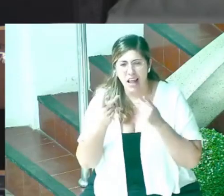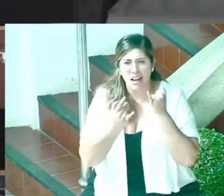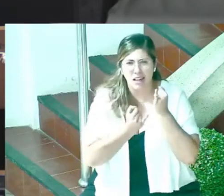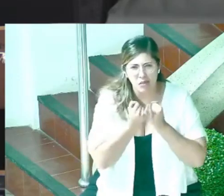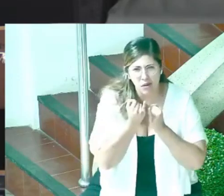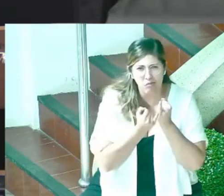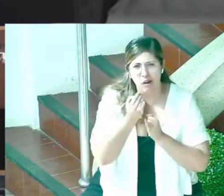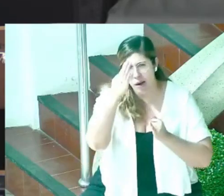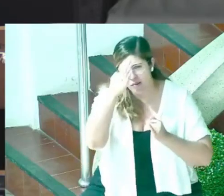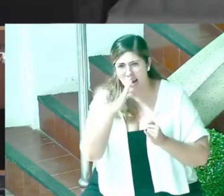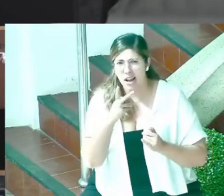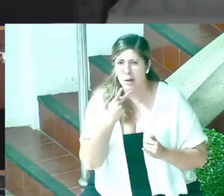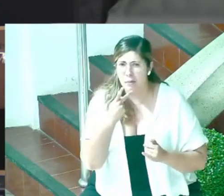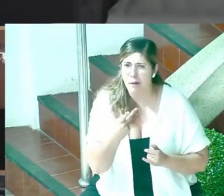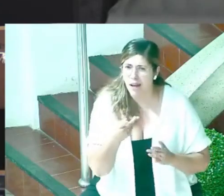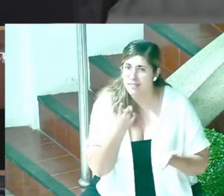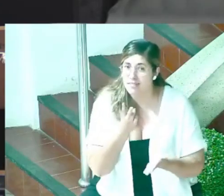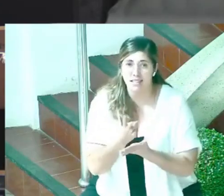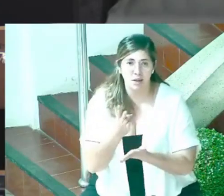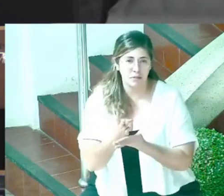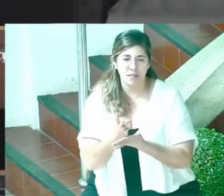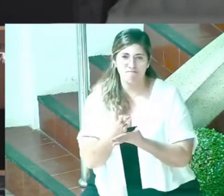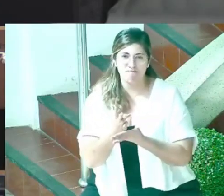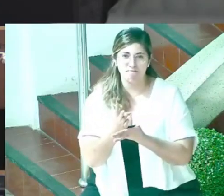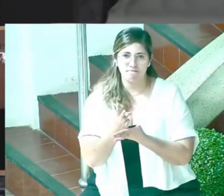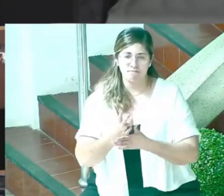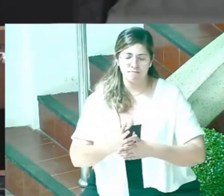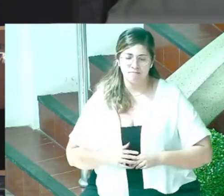promessa é simples: não aperte o botão replay.